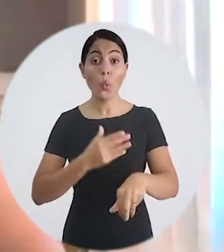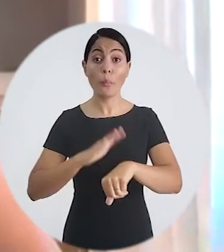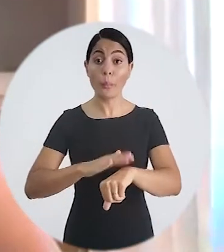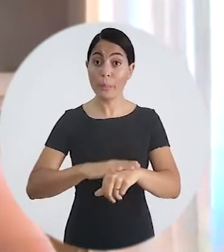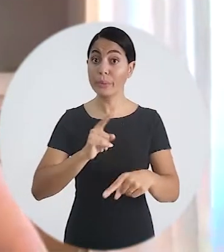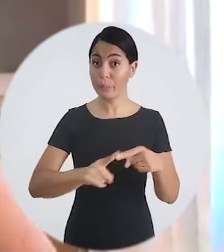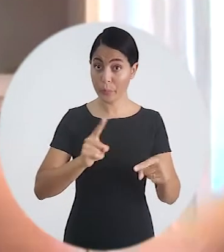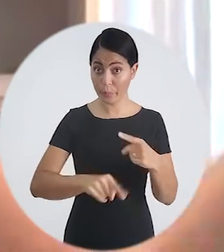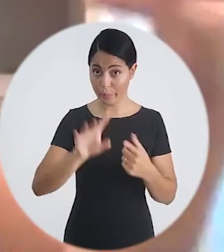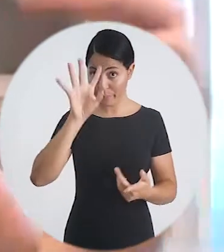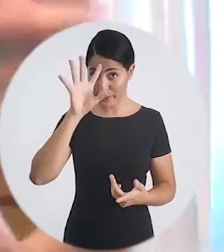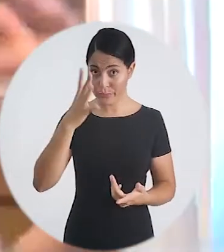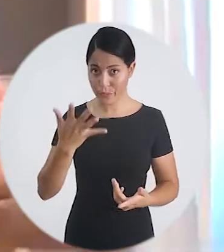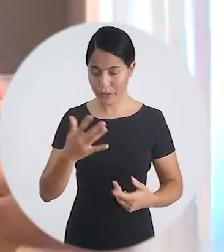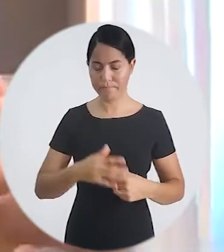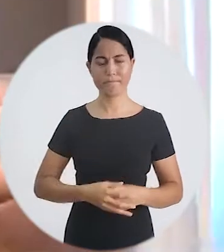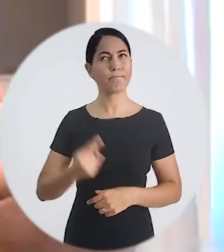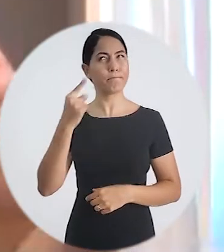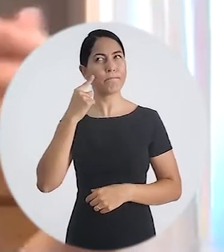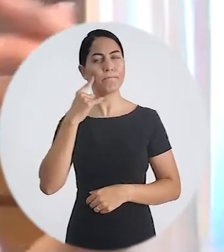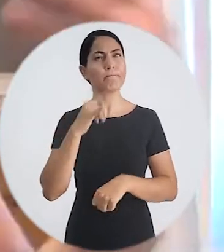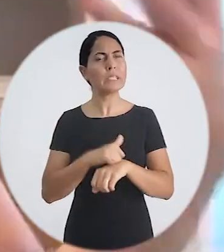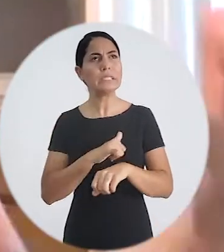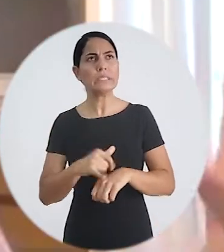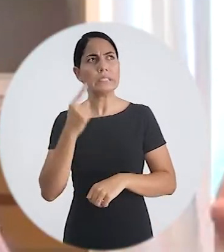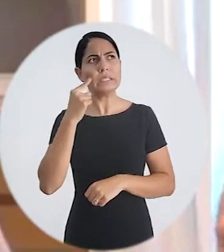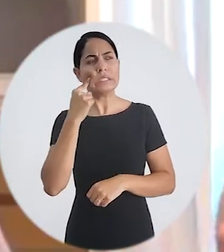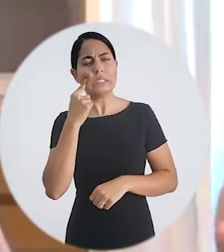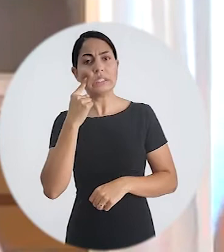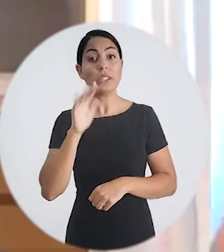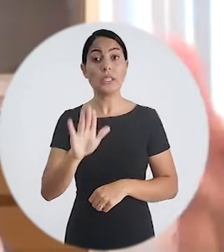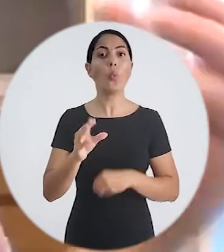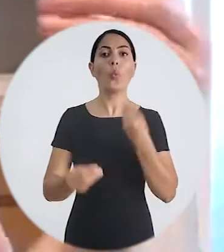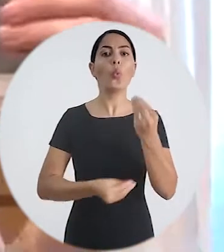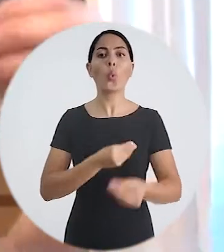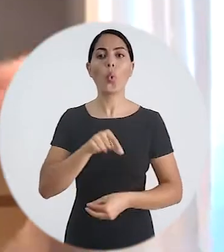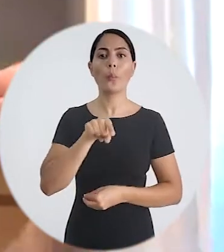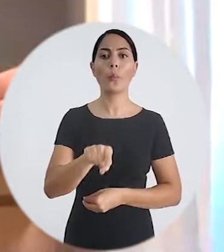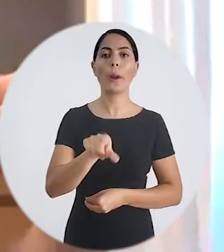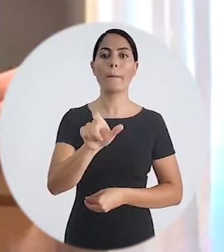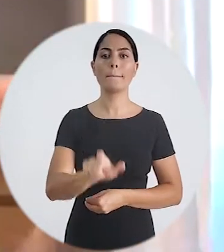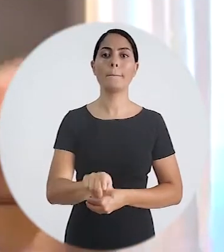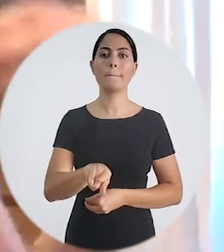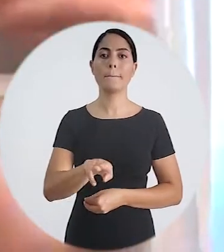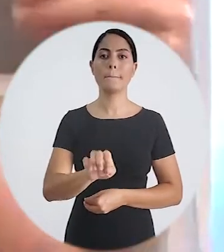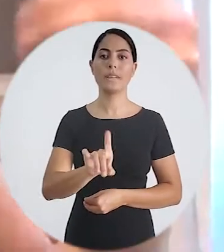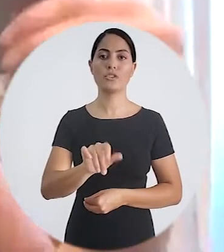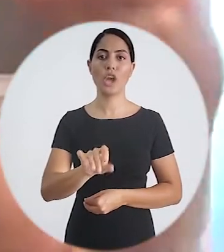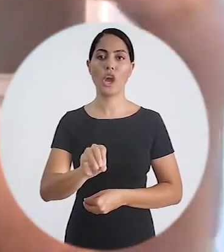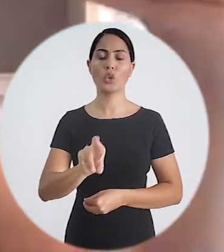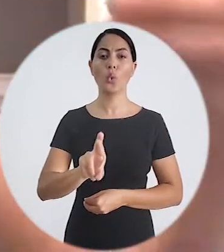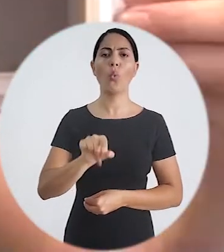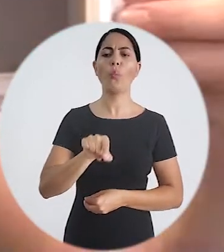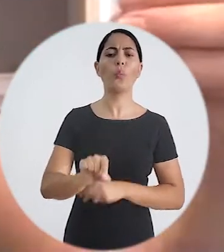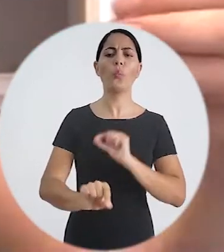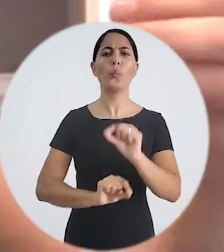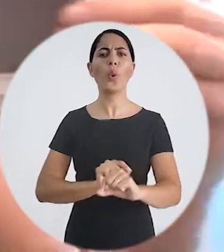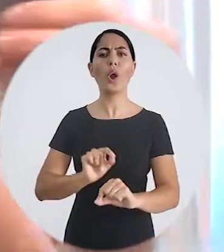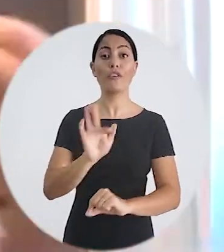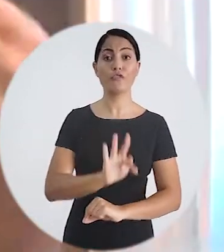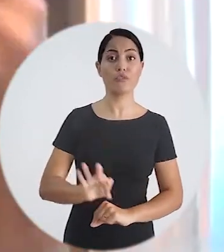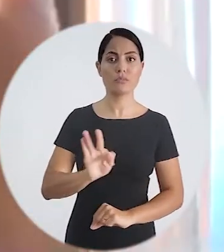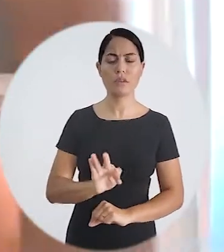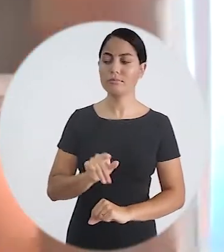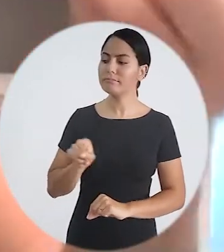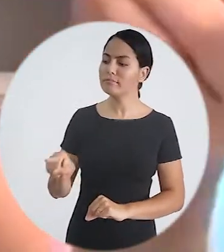é que aquela situação se resolve da melhor maneira possível, né? E o que o mediador vai fazer é ajudar a entender